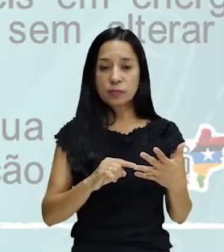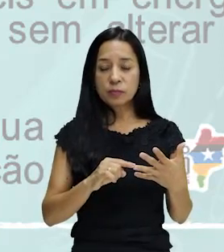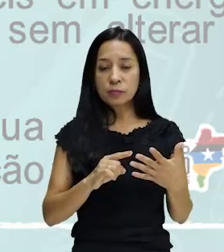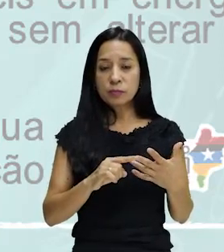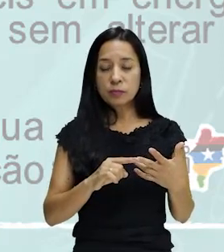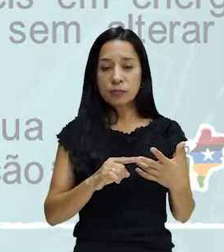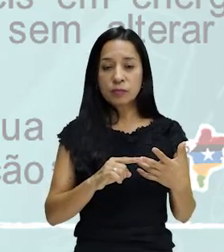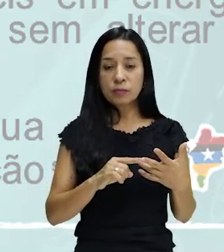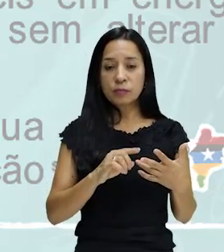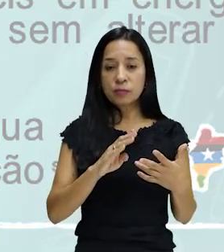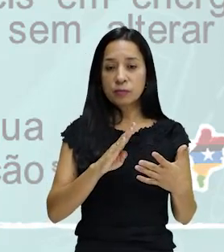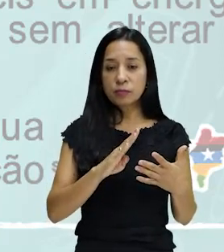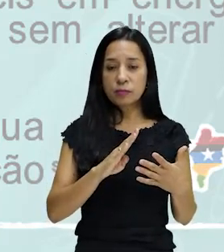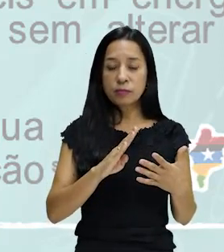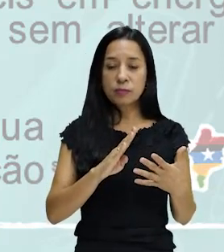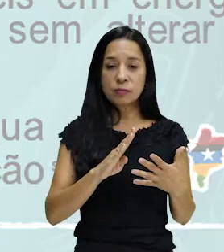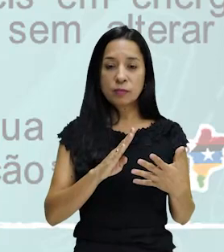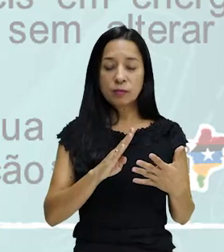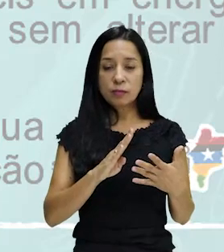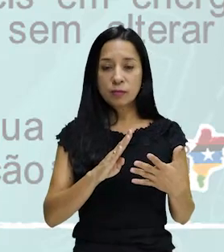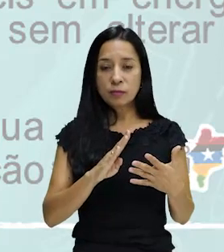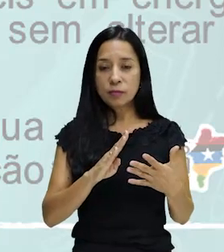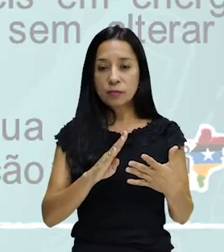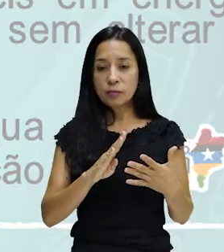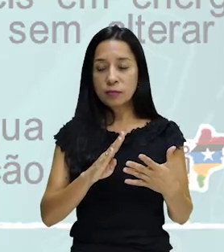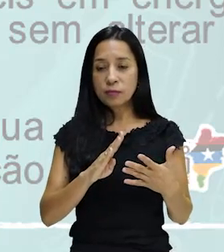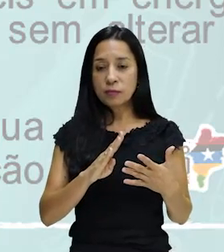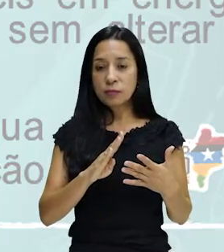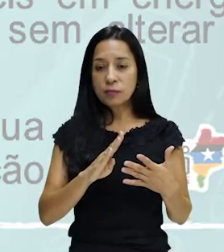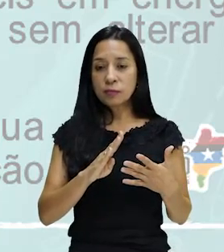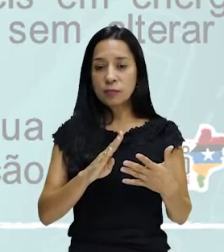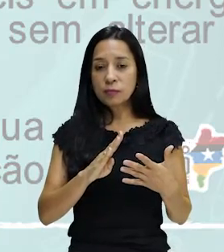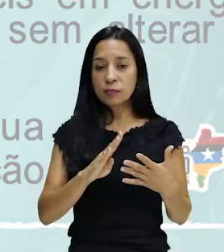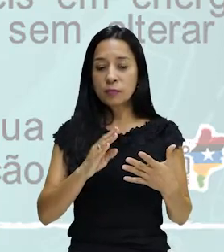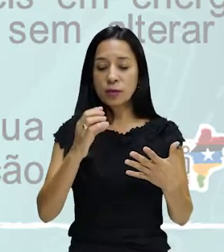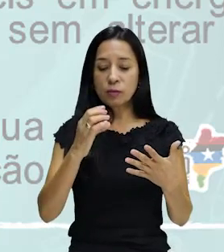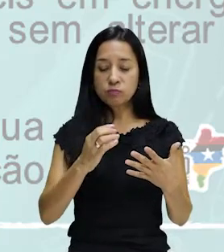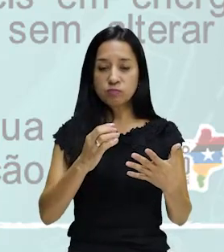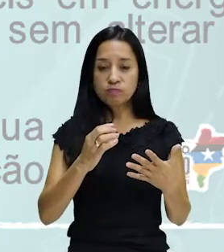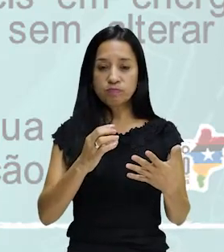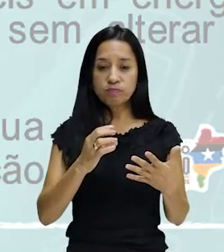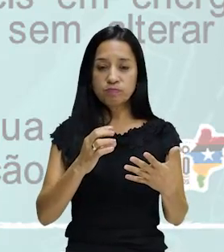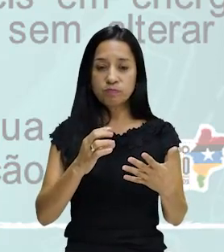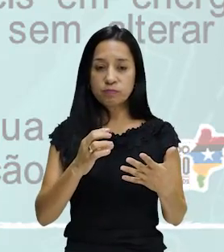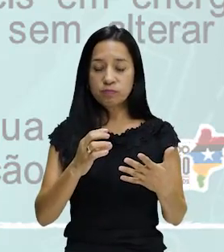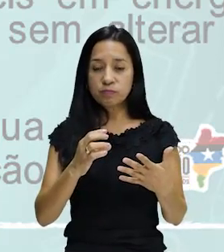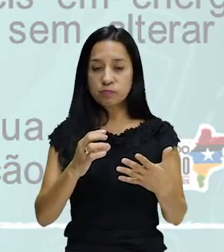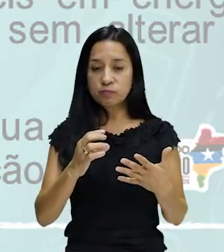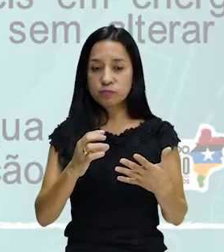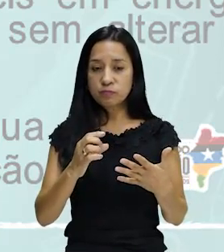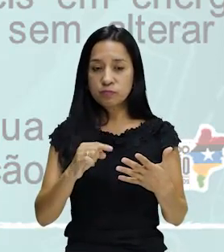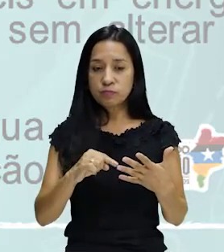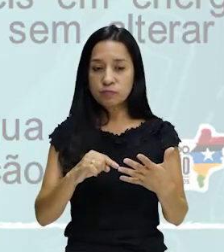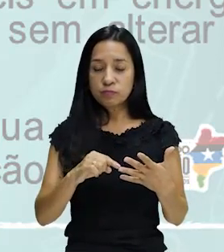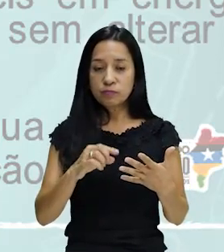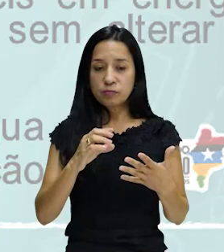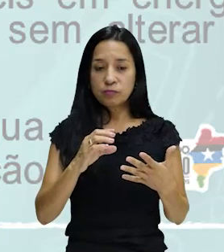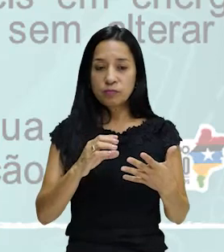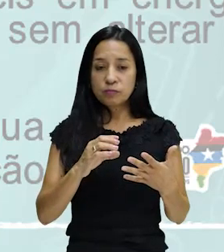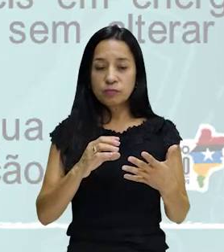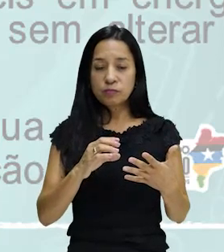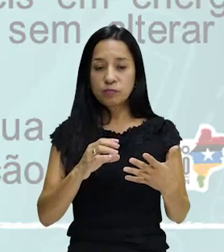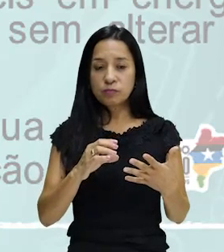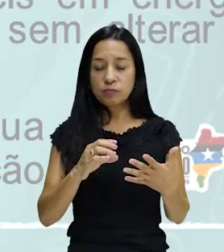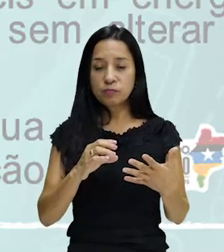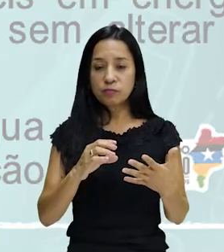ocorra a produção de gases poluentes nocivos ao meio ambiente. Letra C. Transforma energia química em energia